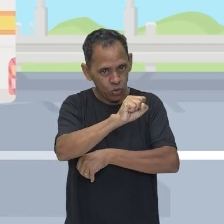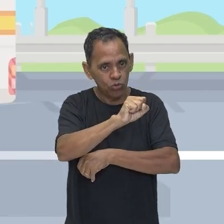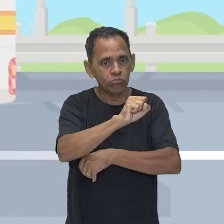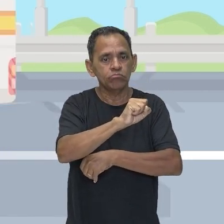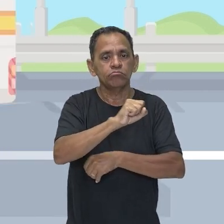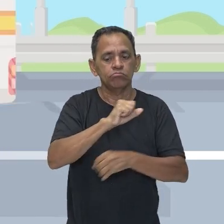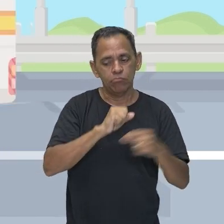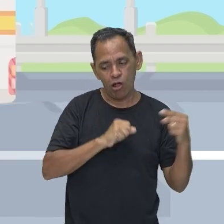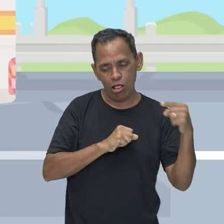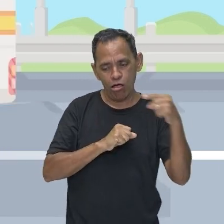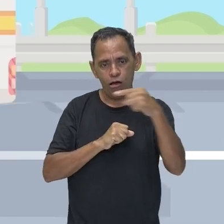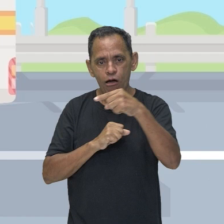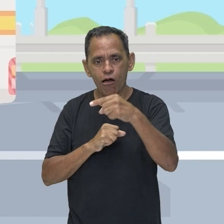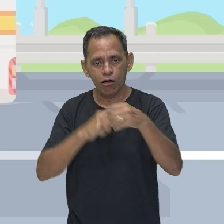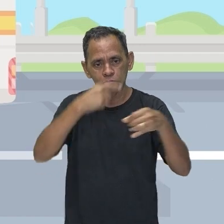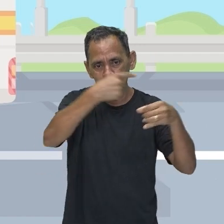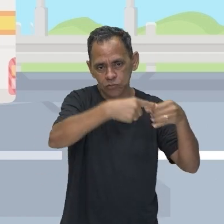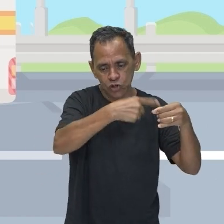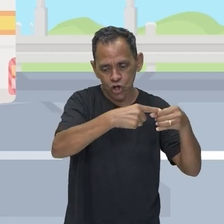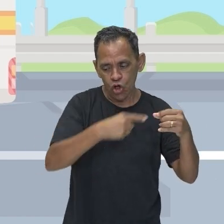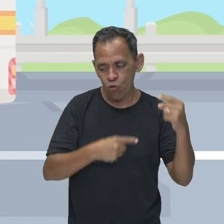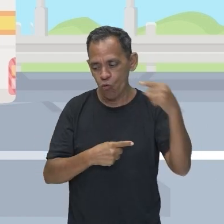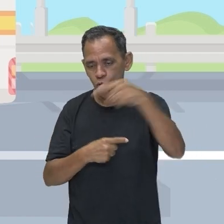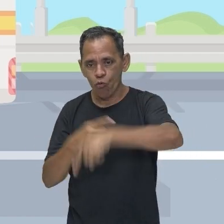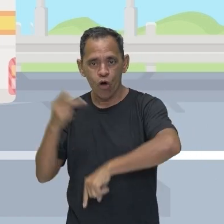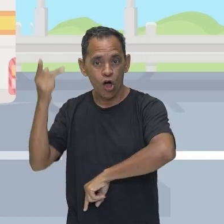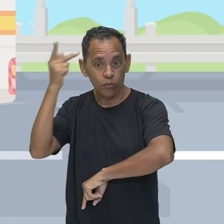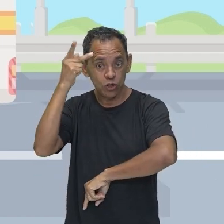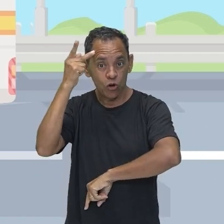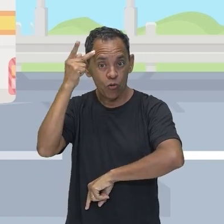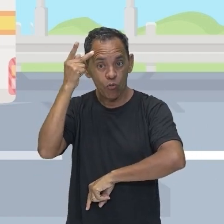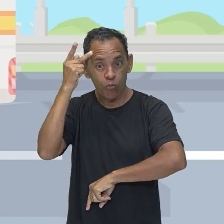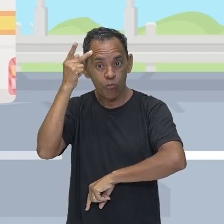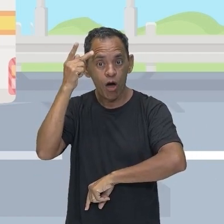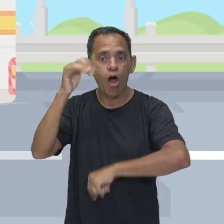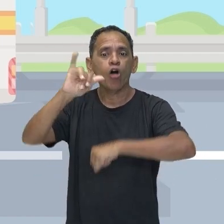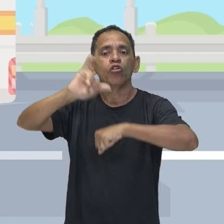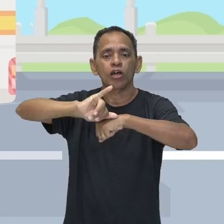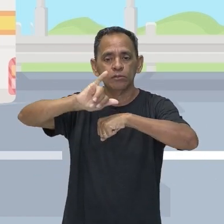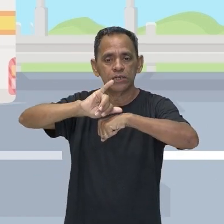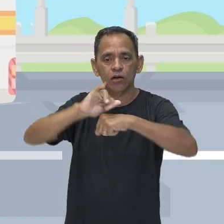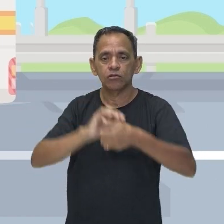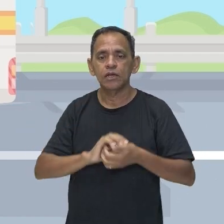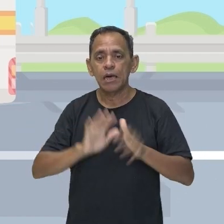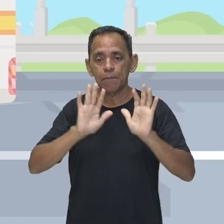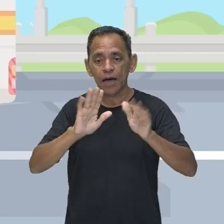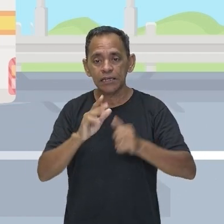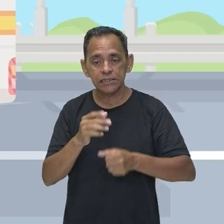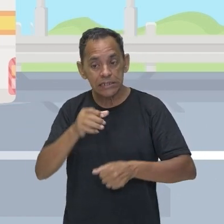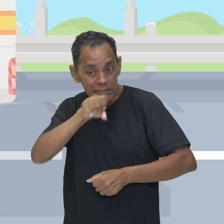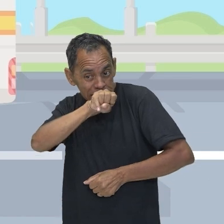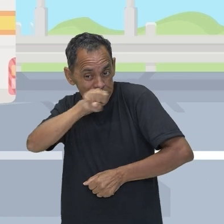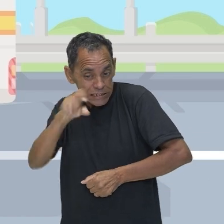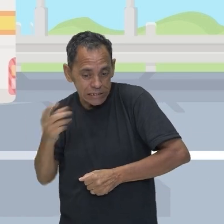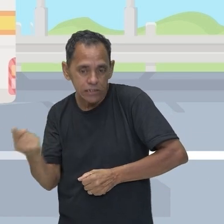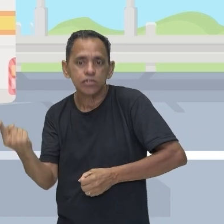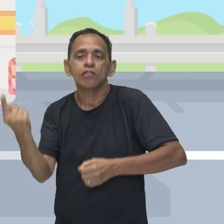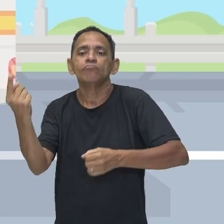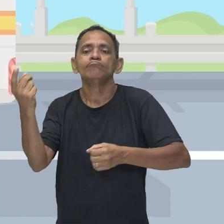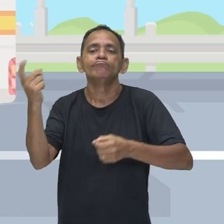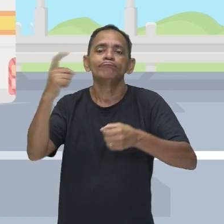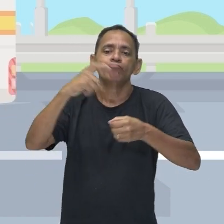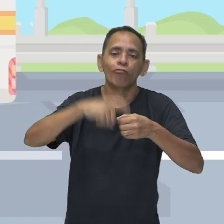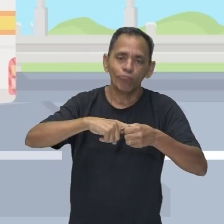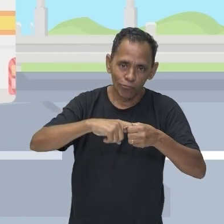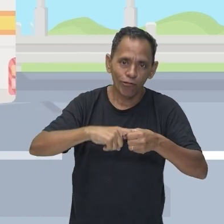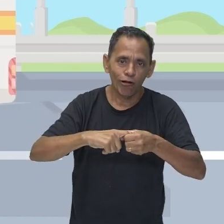movimento progressivo. Agora, quando ele está voltando de São Paulo para Santos, aí eu já considerei isso negativo. Por isso, o movimento